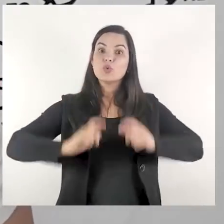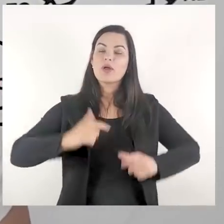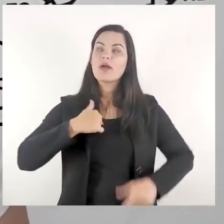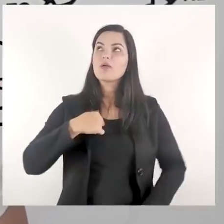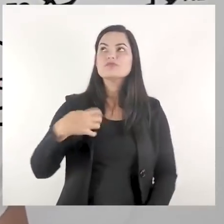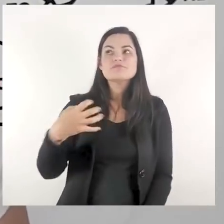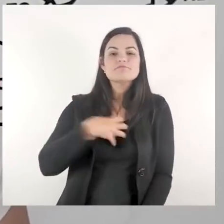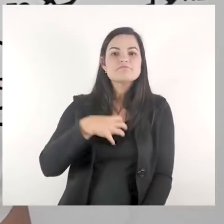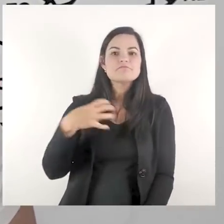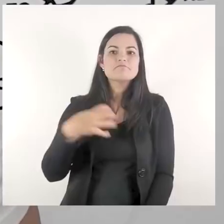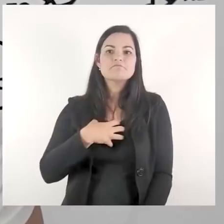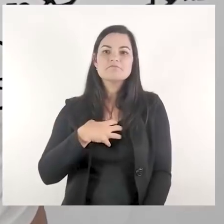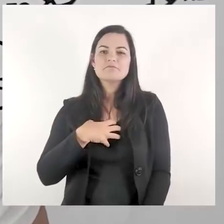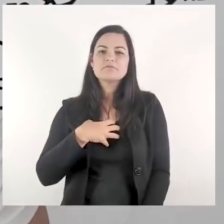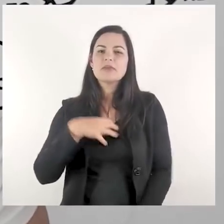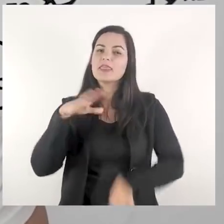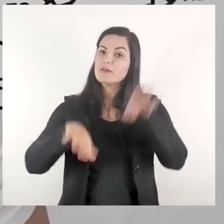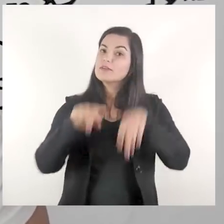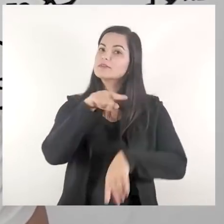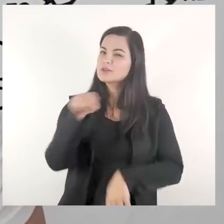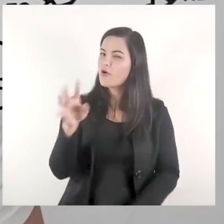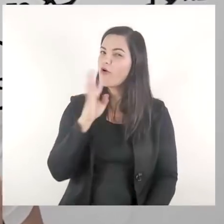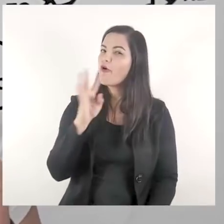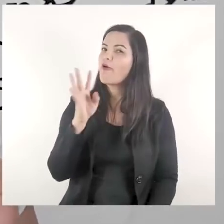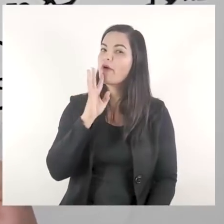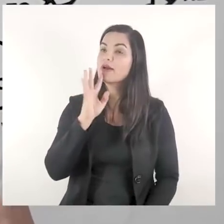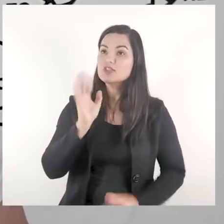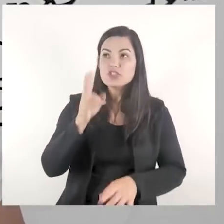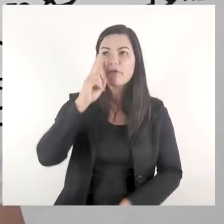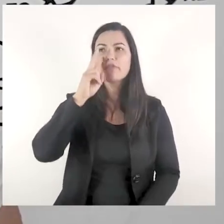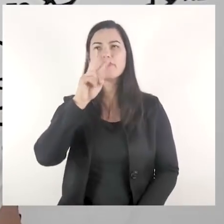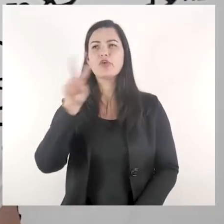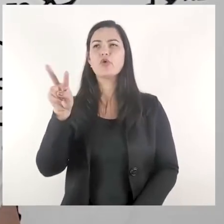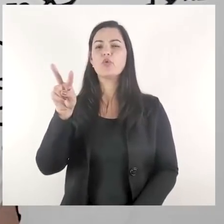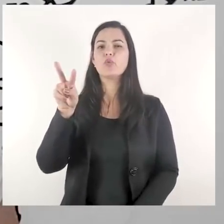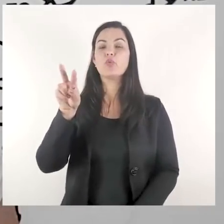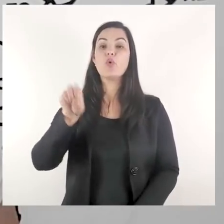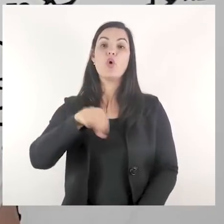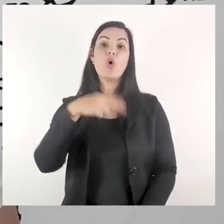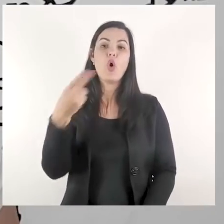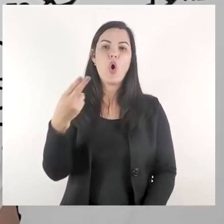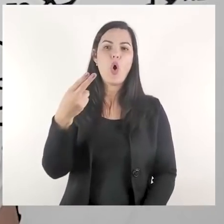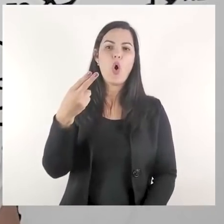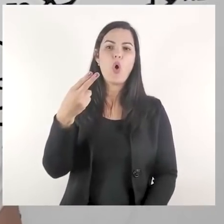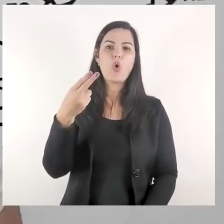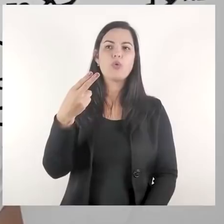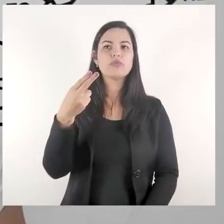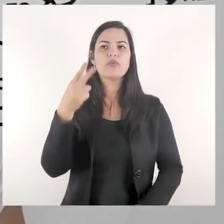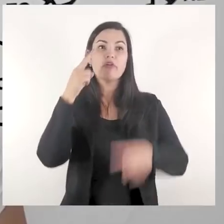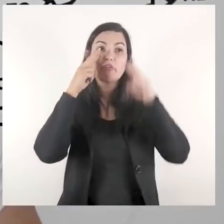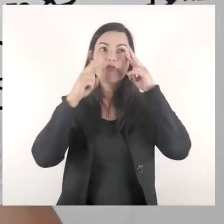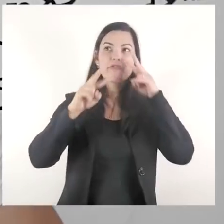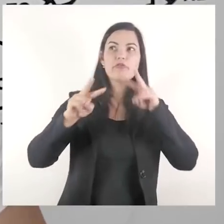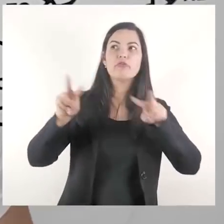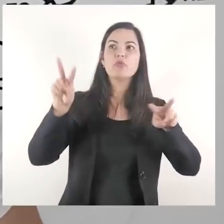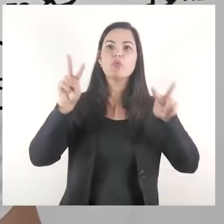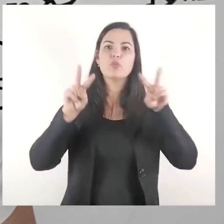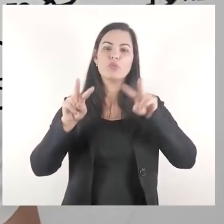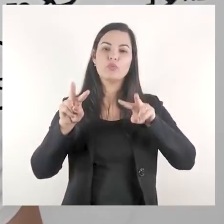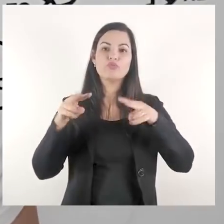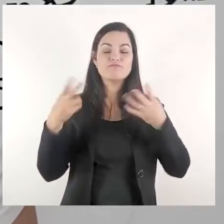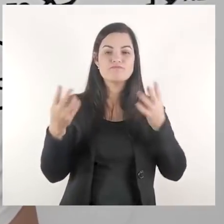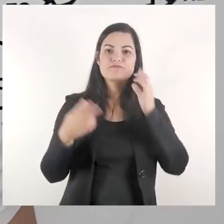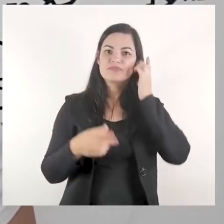que eu acho que você já viu, já ouviu e deve conhecer, saber o